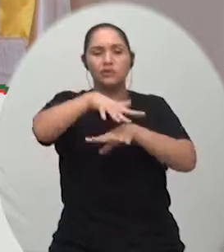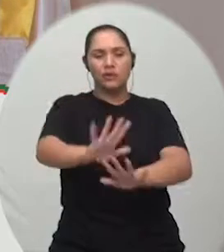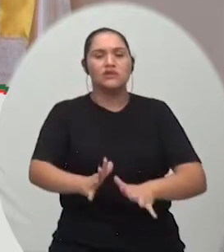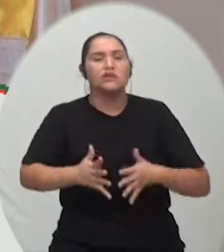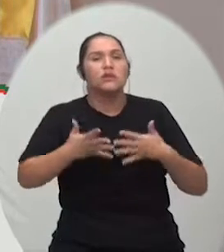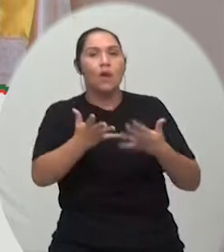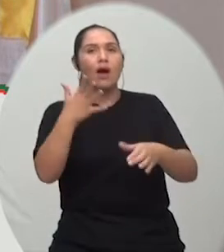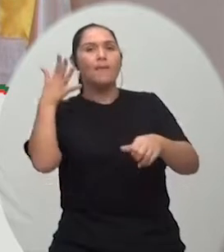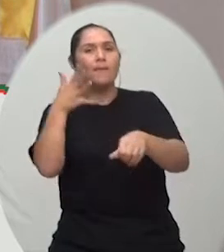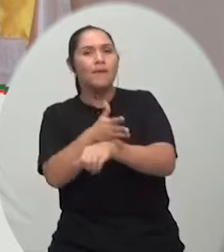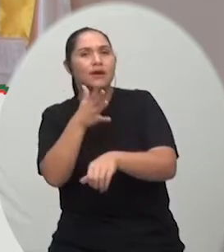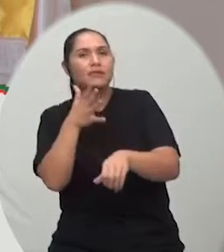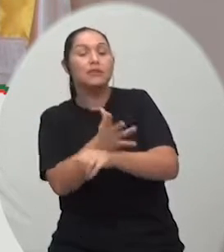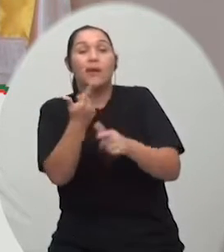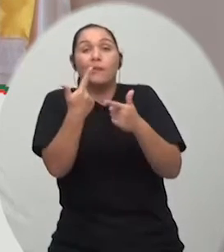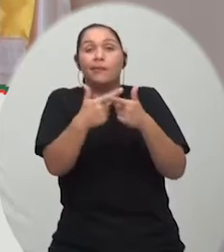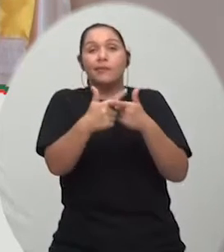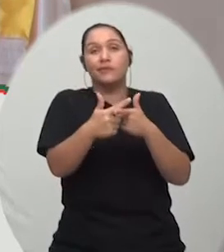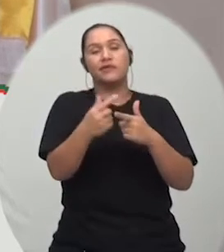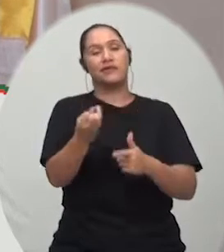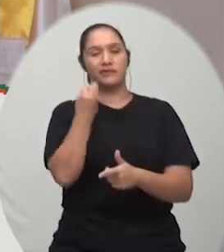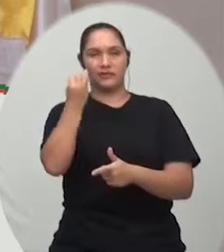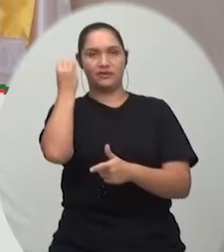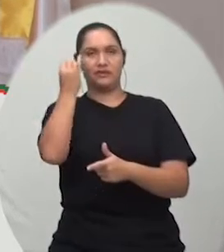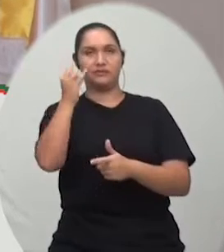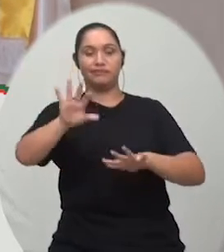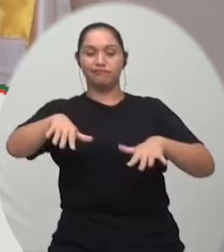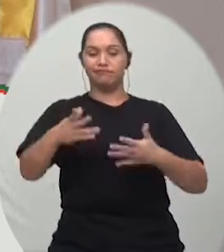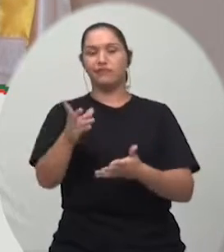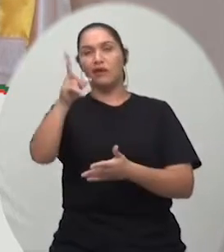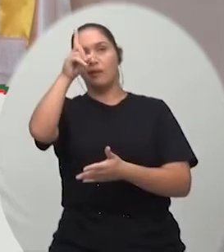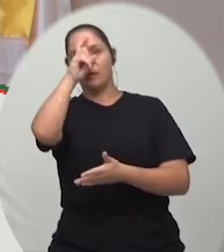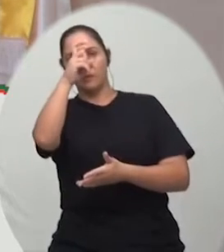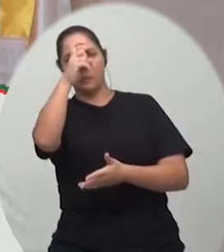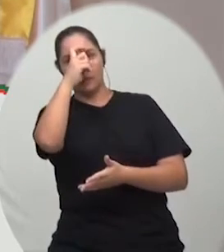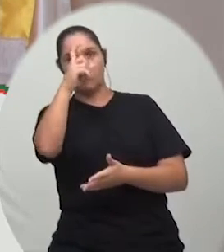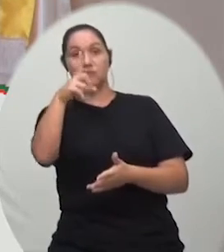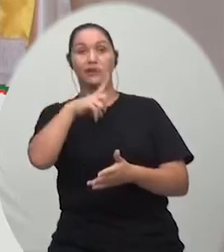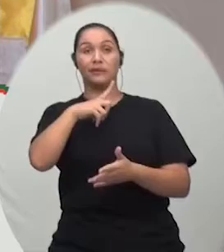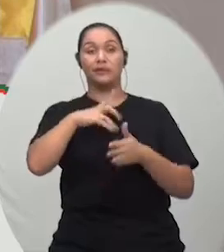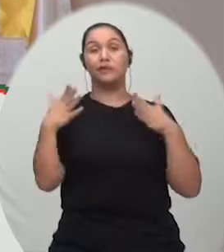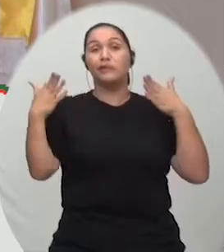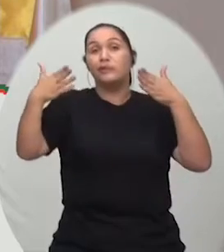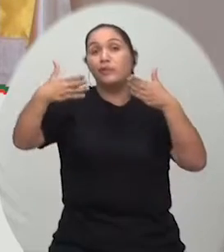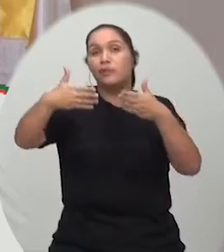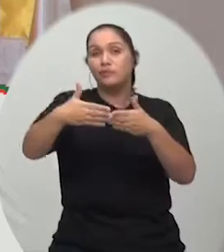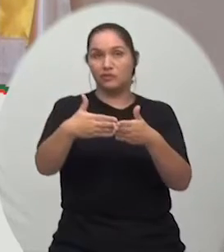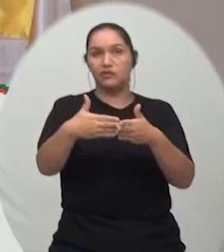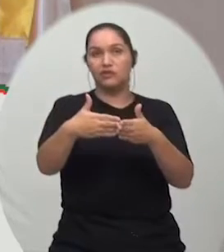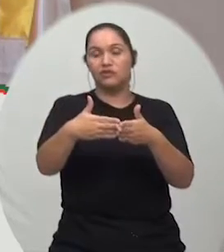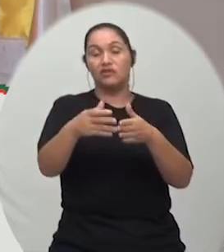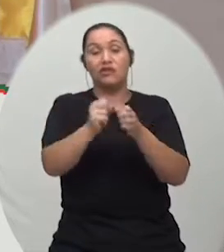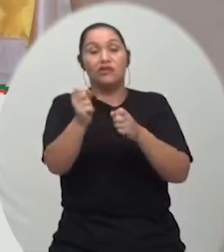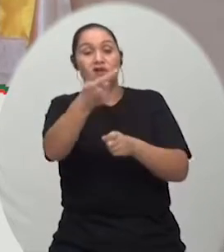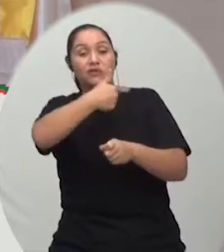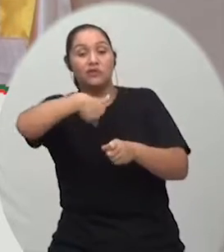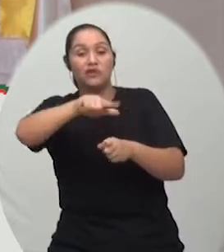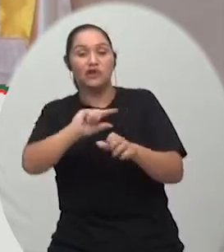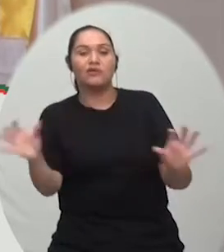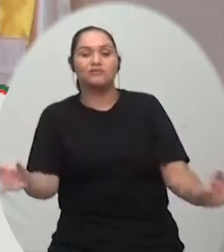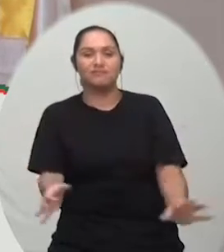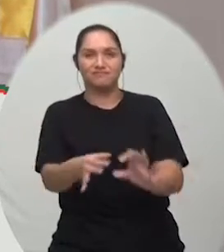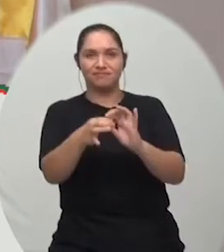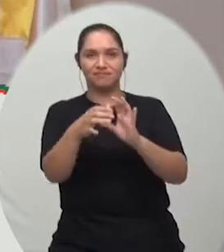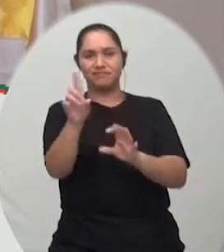de participação. E o hospital, com este propósito, ele passa a nos unir. Não para que a gente busque somente